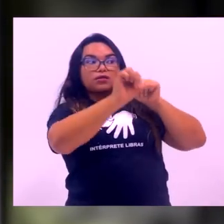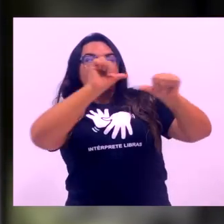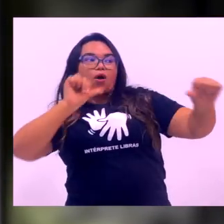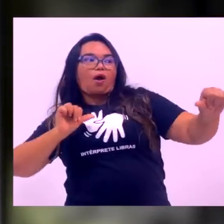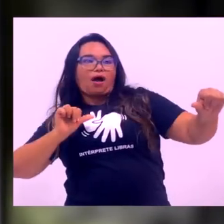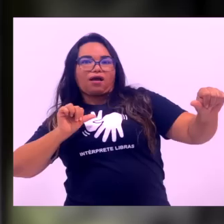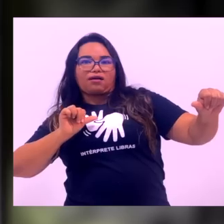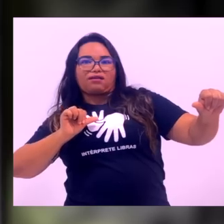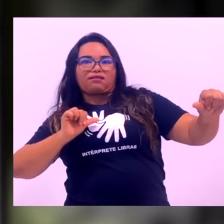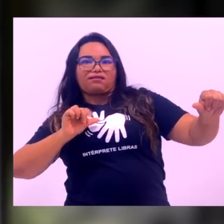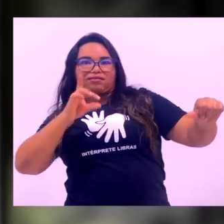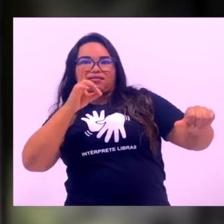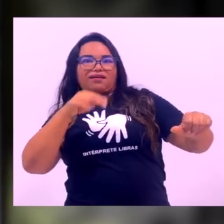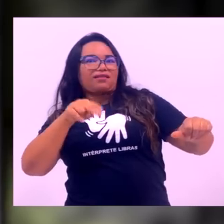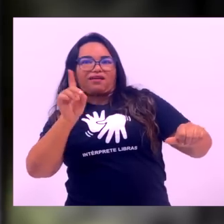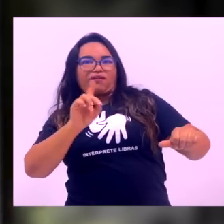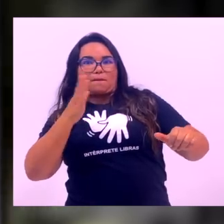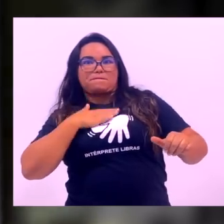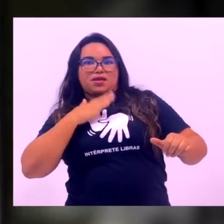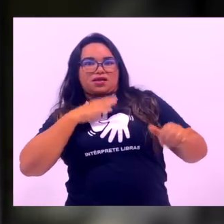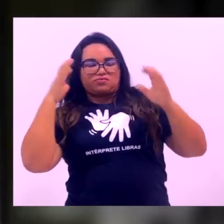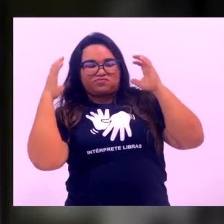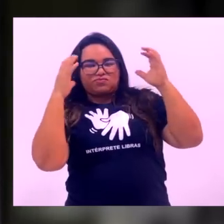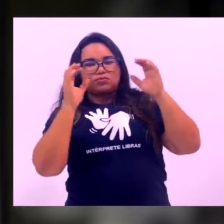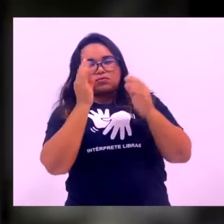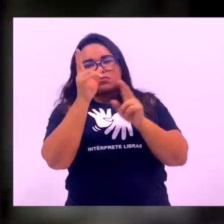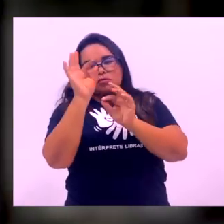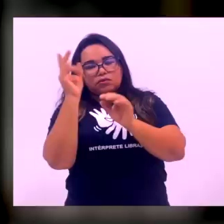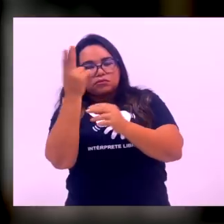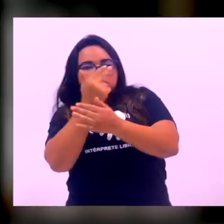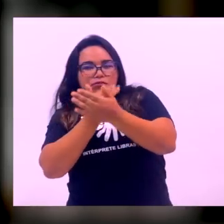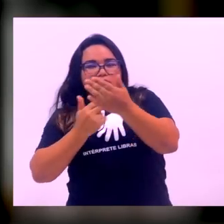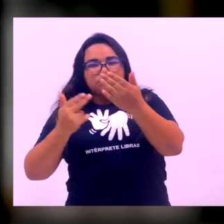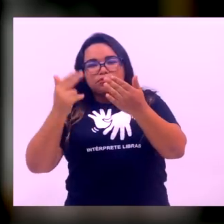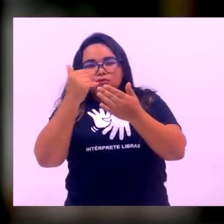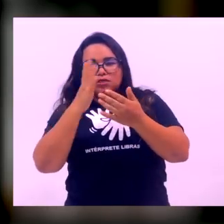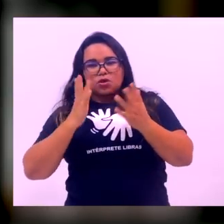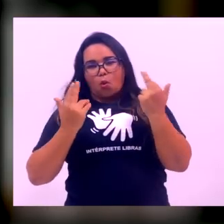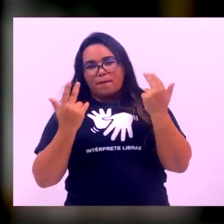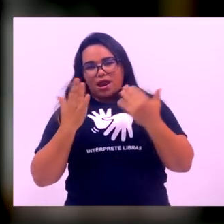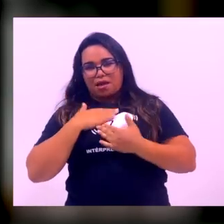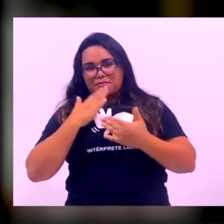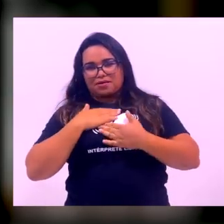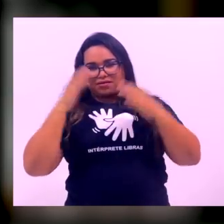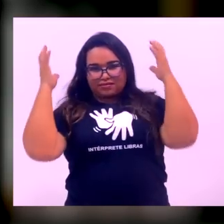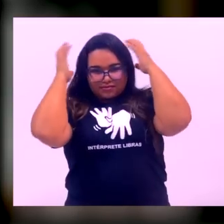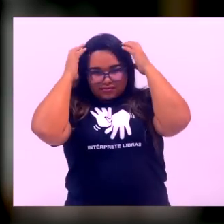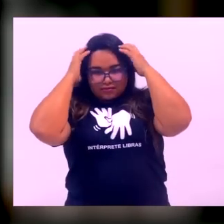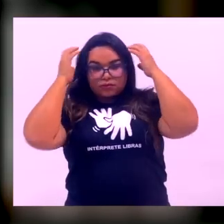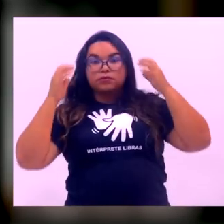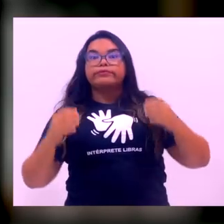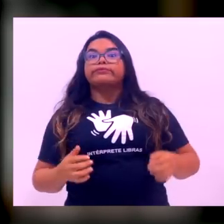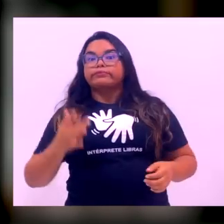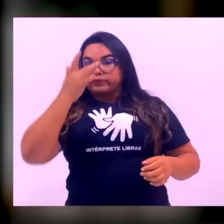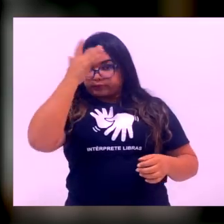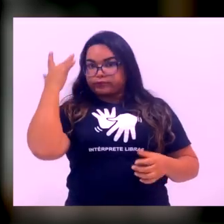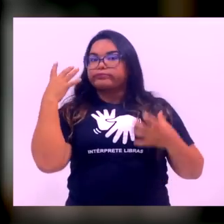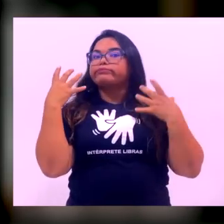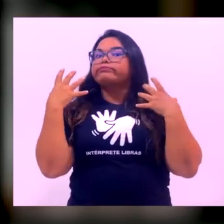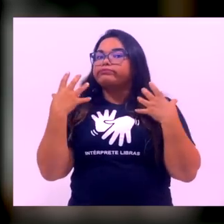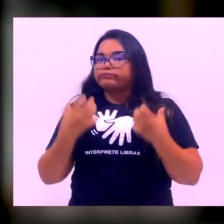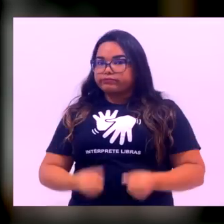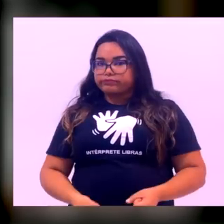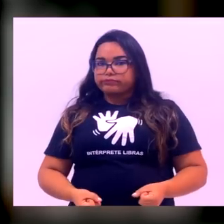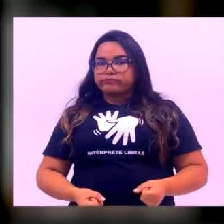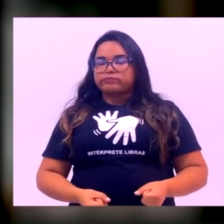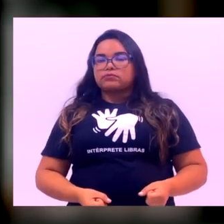isto? Eles fizeram, claro que eles fizeram. Eles colocaram a cabeça original de Daniel no arquivo